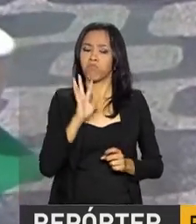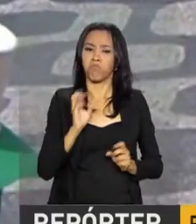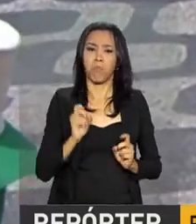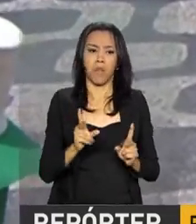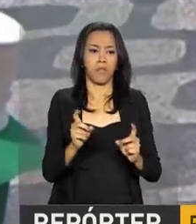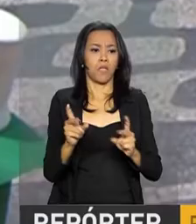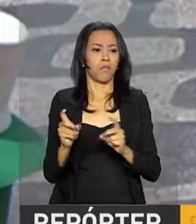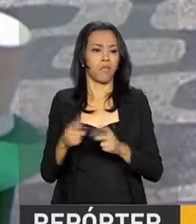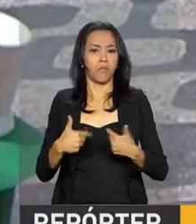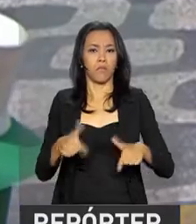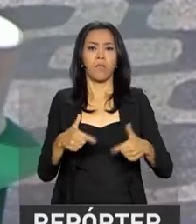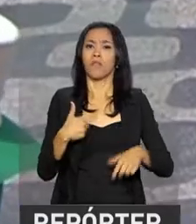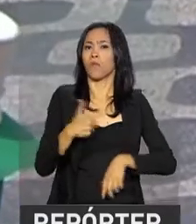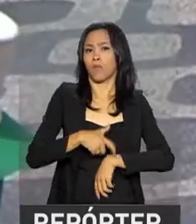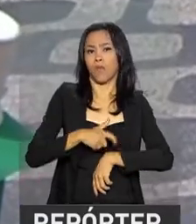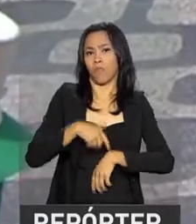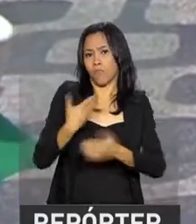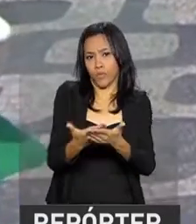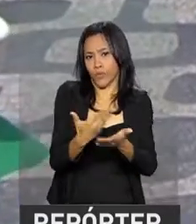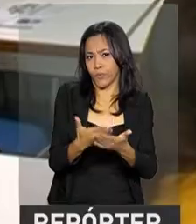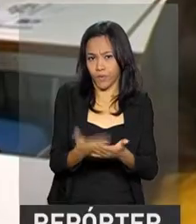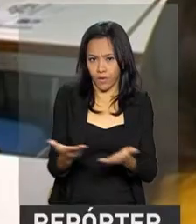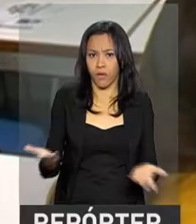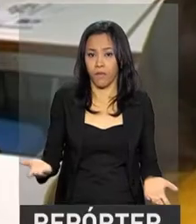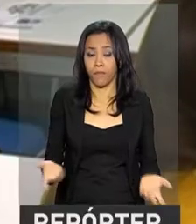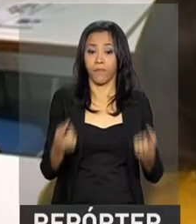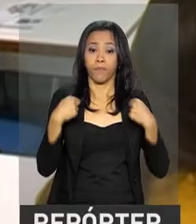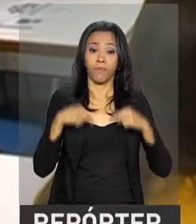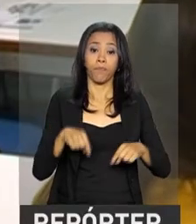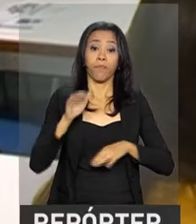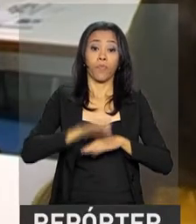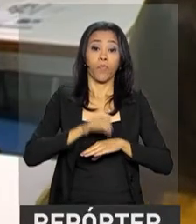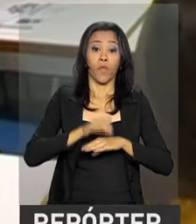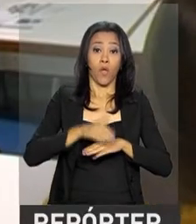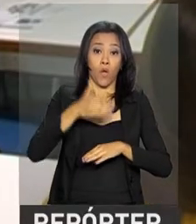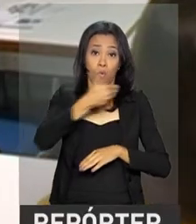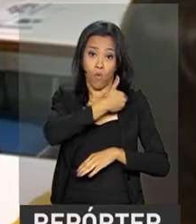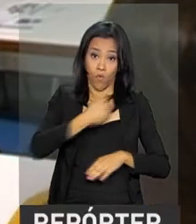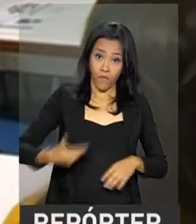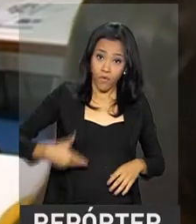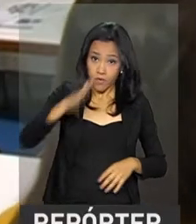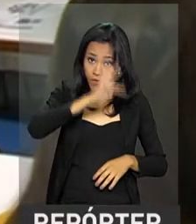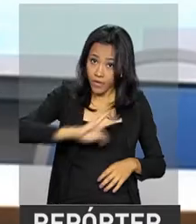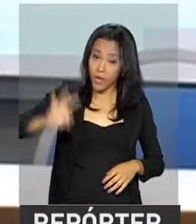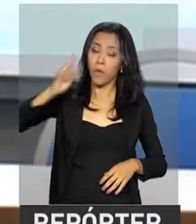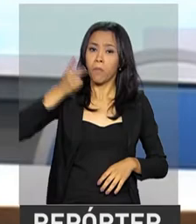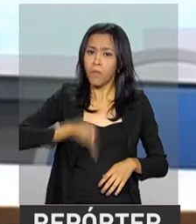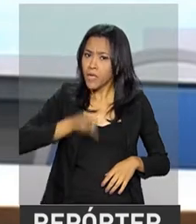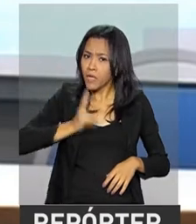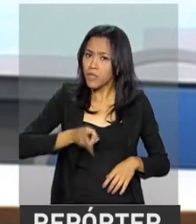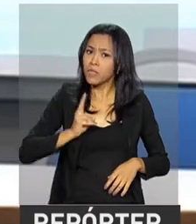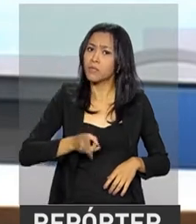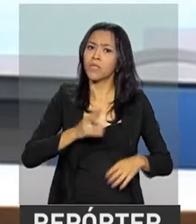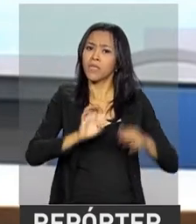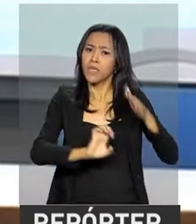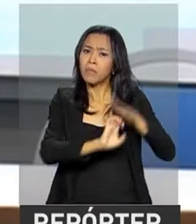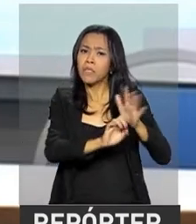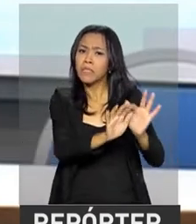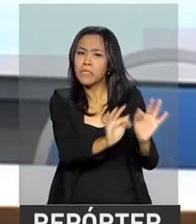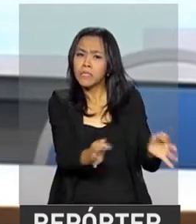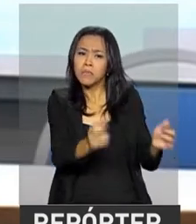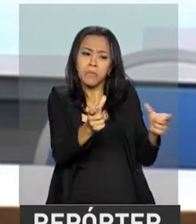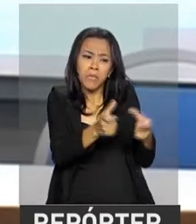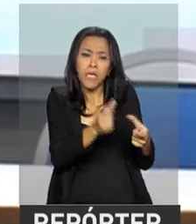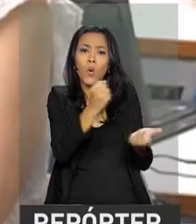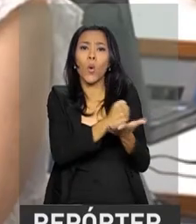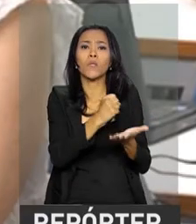eu tenho tempo pra estudar também entendeu segundo o governo federal mesmo empreendimentos de pequeno porte que contratam até